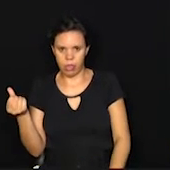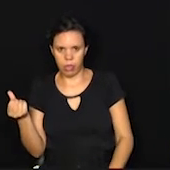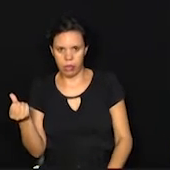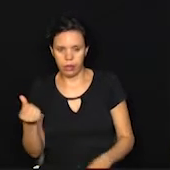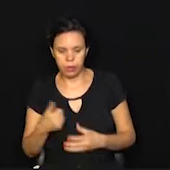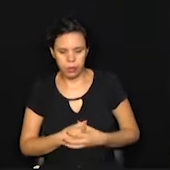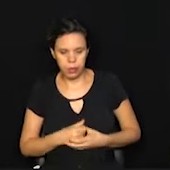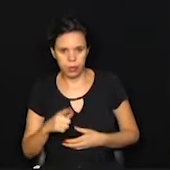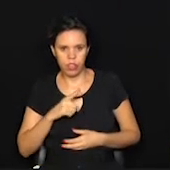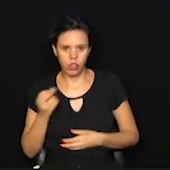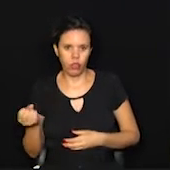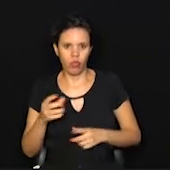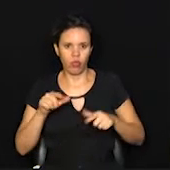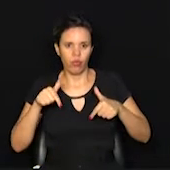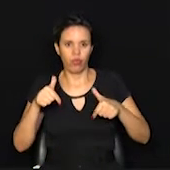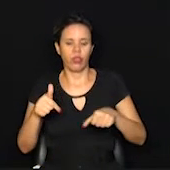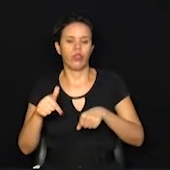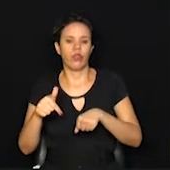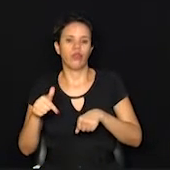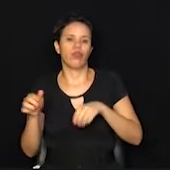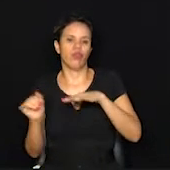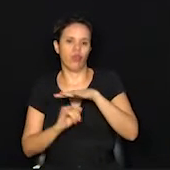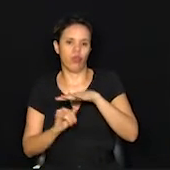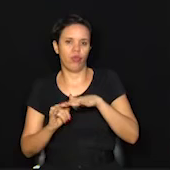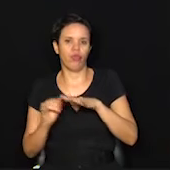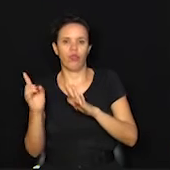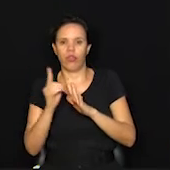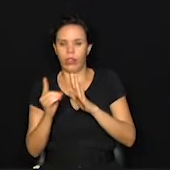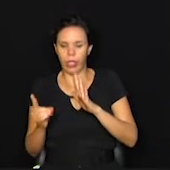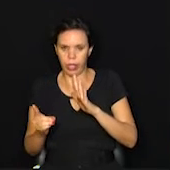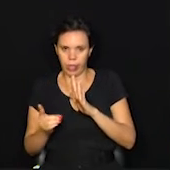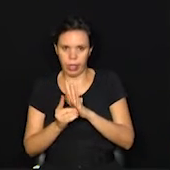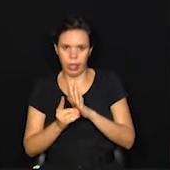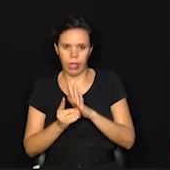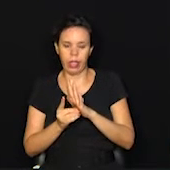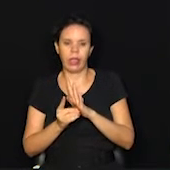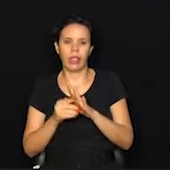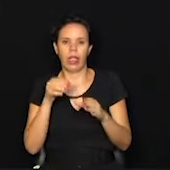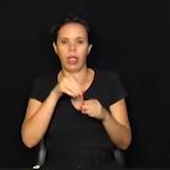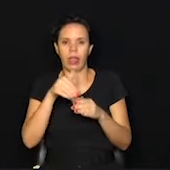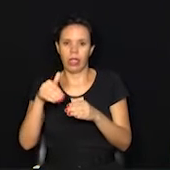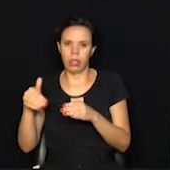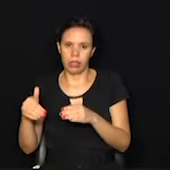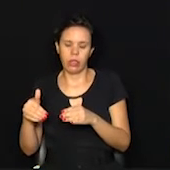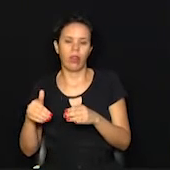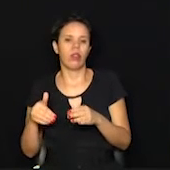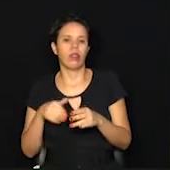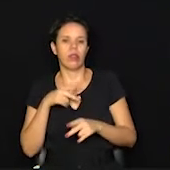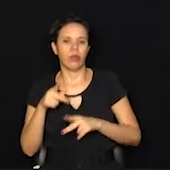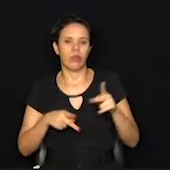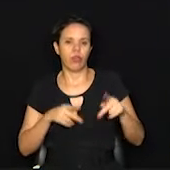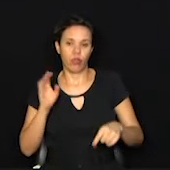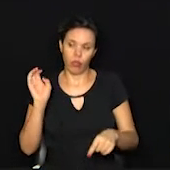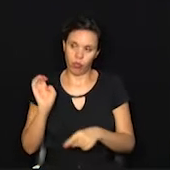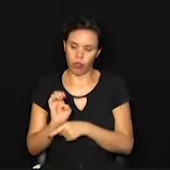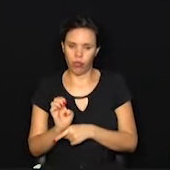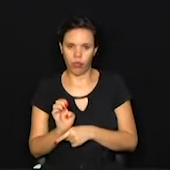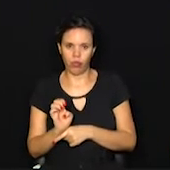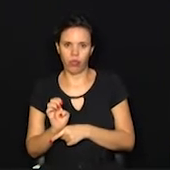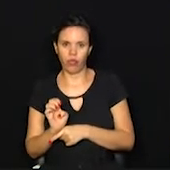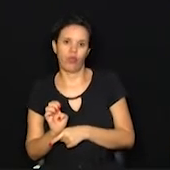a ter um novo ato institucional que decreta a eleições indiretas para governos de estado das capitais hoje